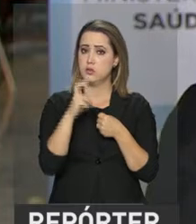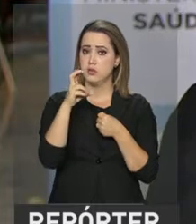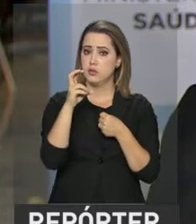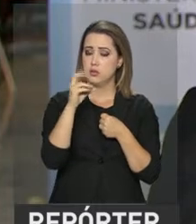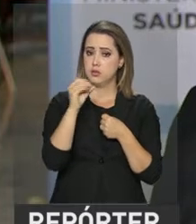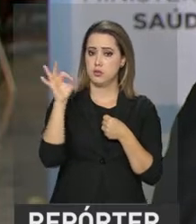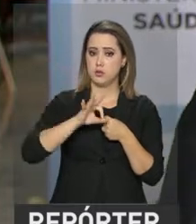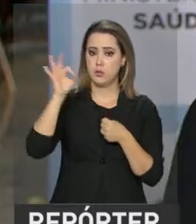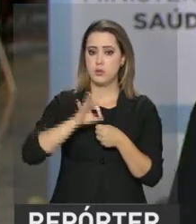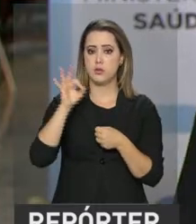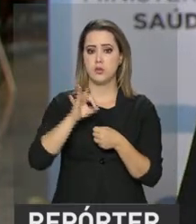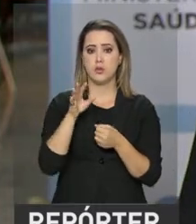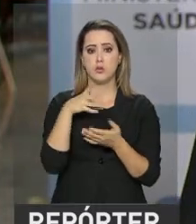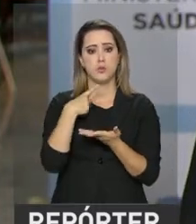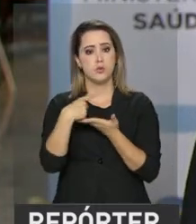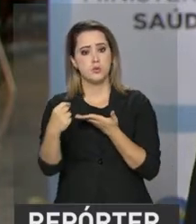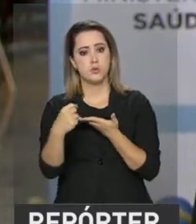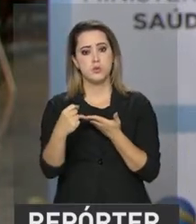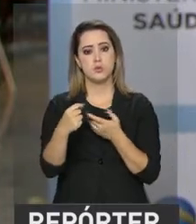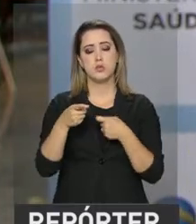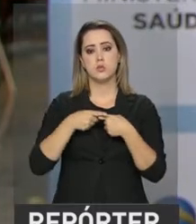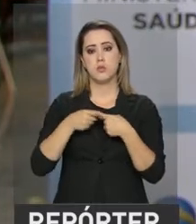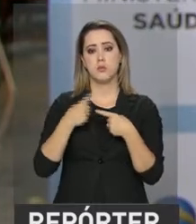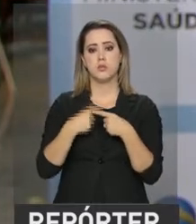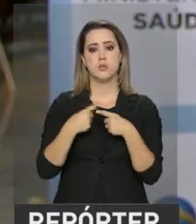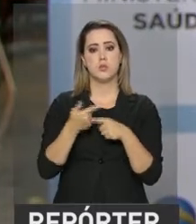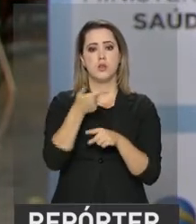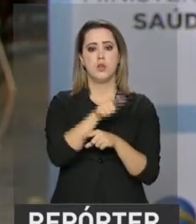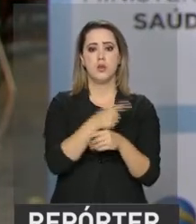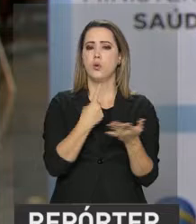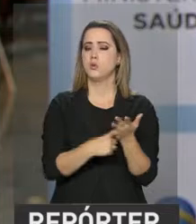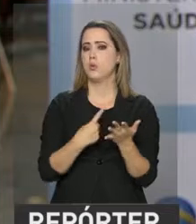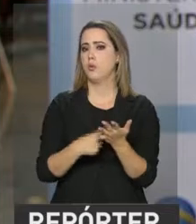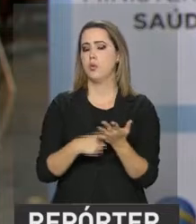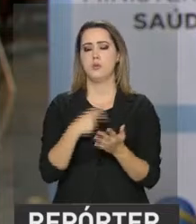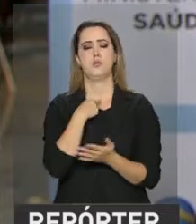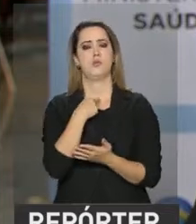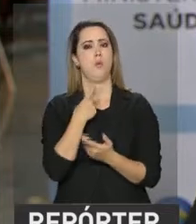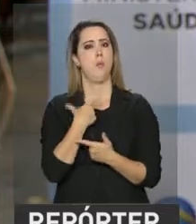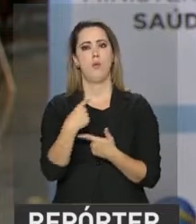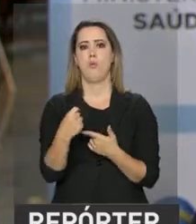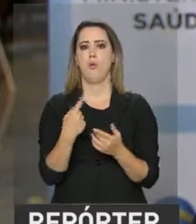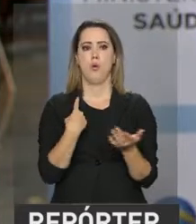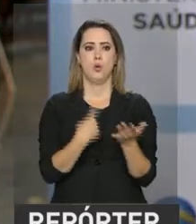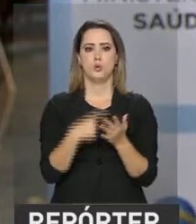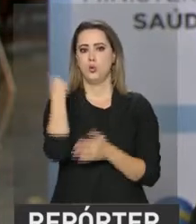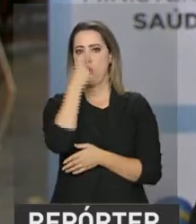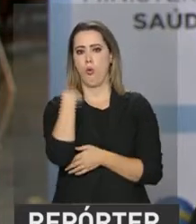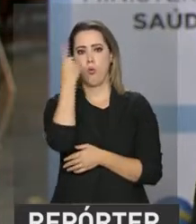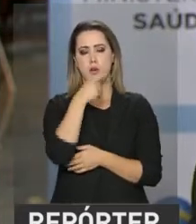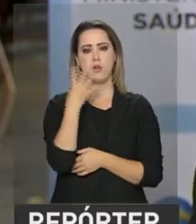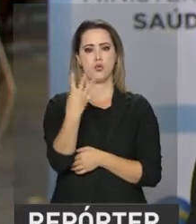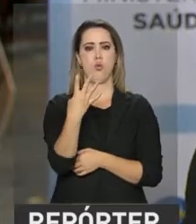de demissão dos médicos porque eles têm outros compromissos que não nos permitem cumprir o horário que eles contrataram de quatro